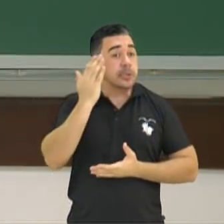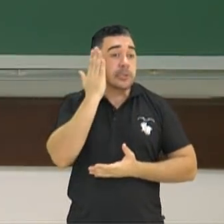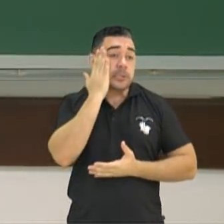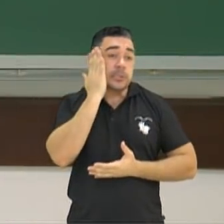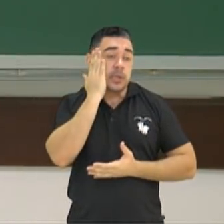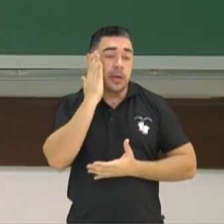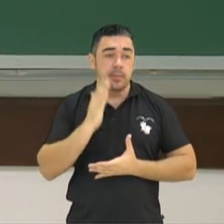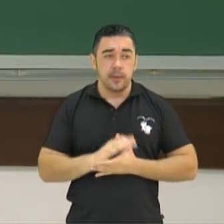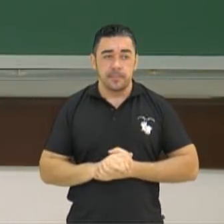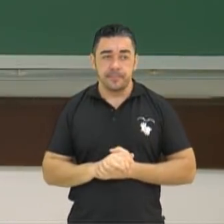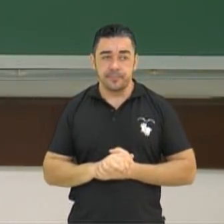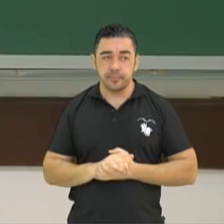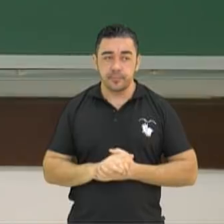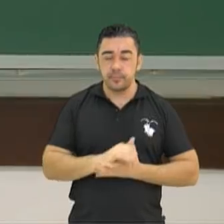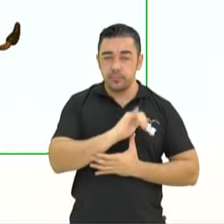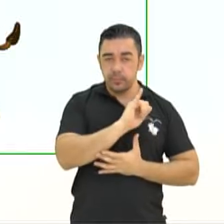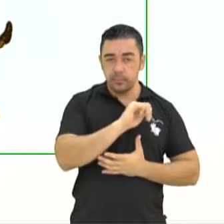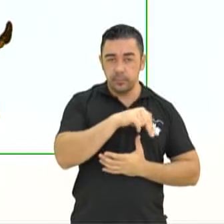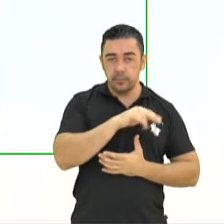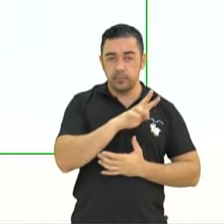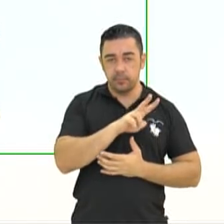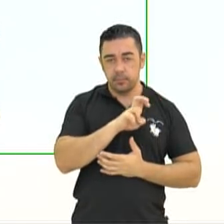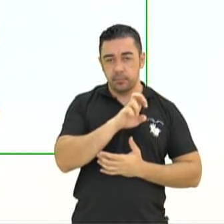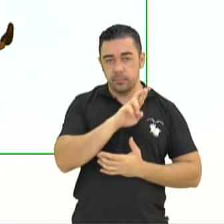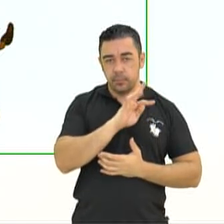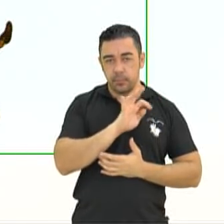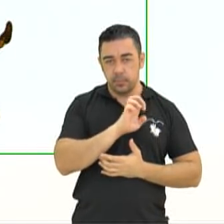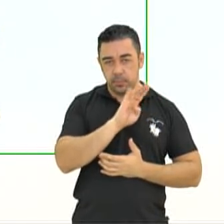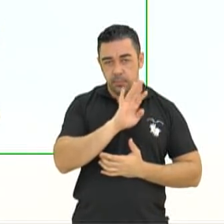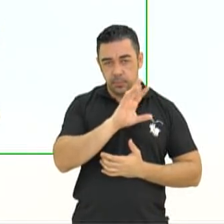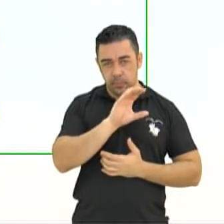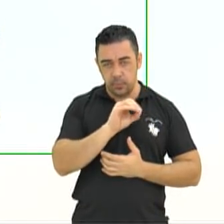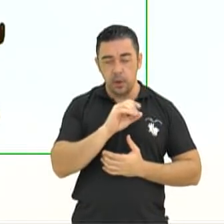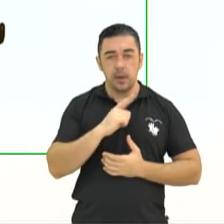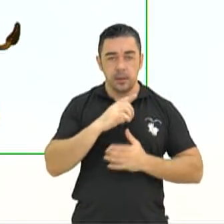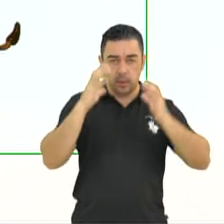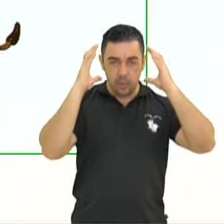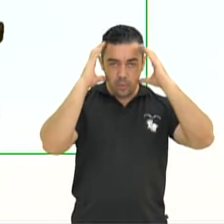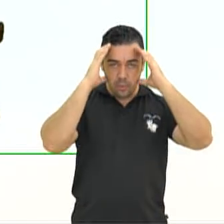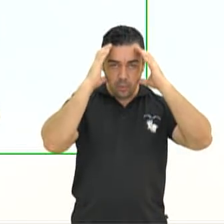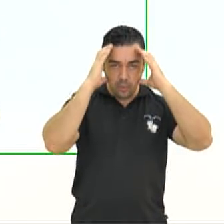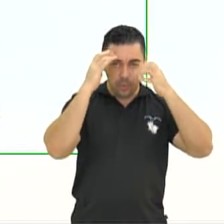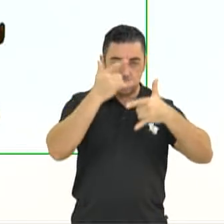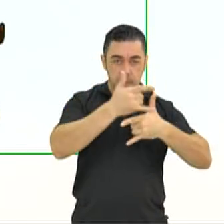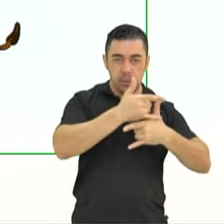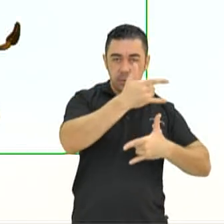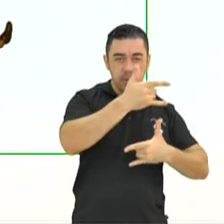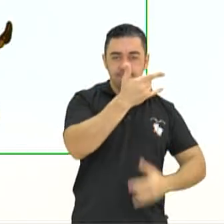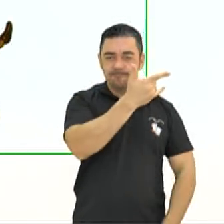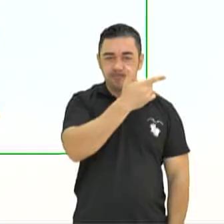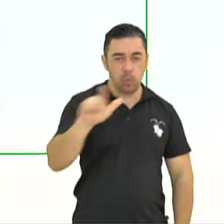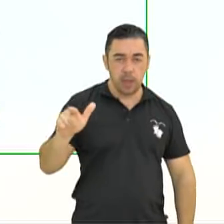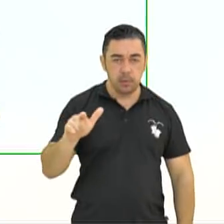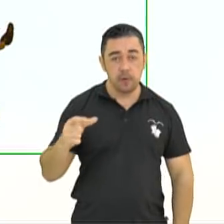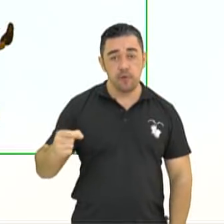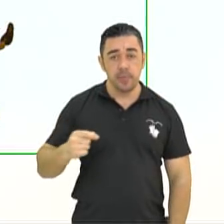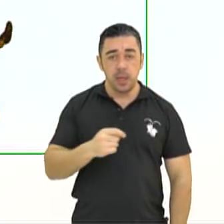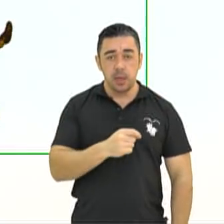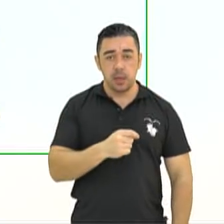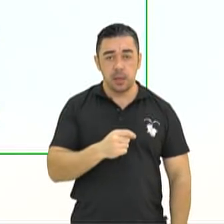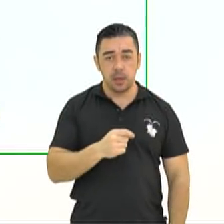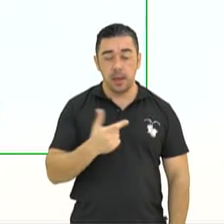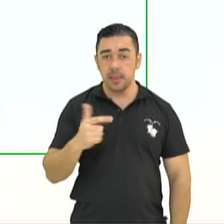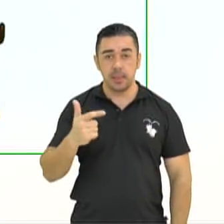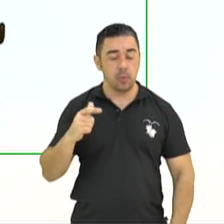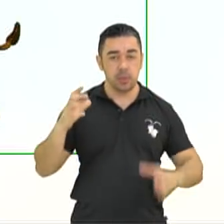gente. Olha só. Os invertebrados, eles têm crânio e coluna vertebral ausente. É, a formiguinha aqui, ó. Ela não